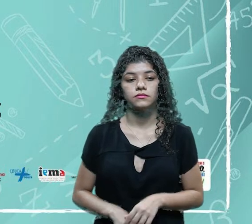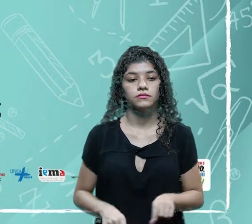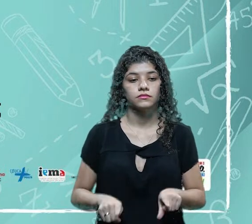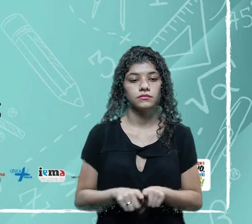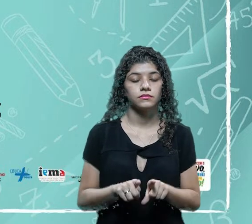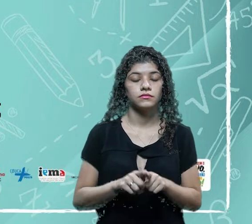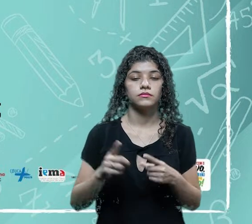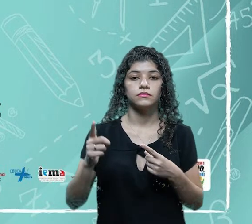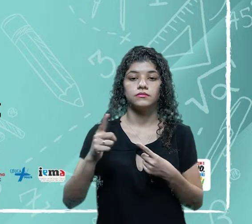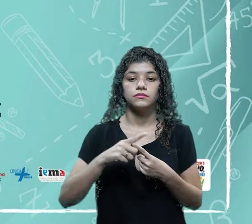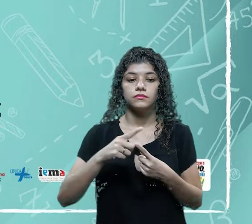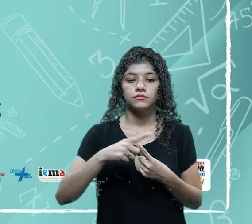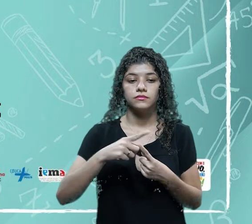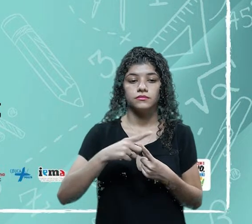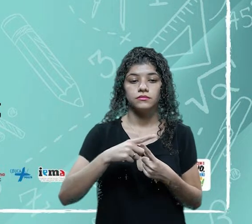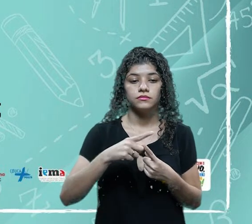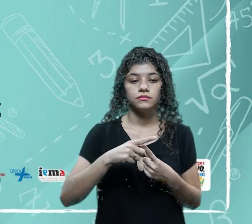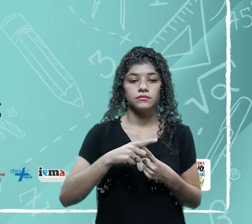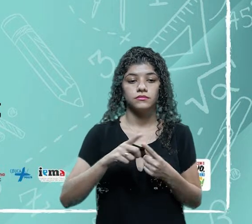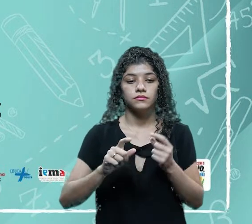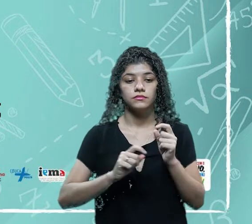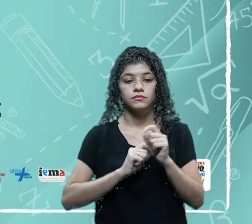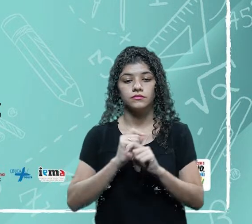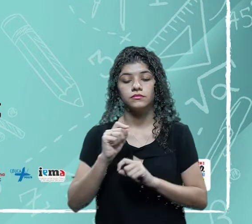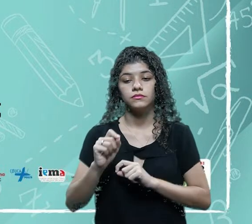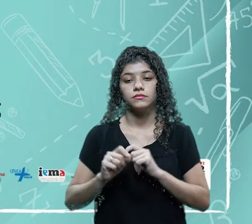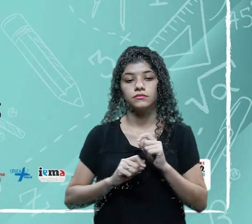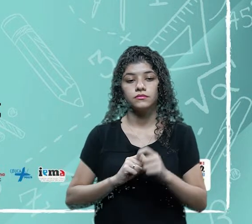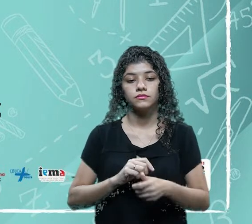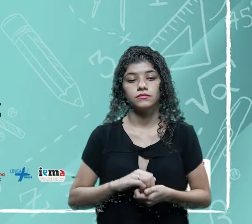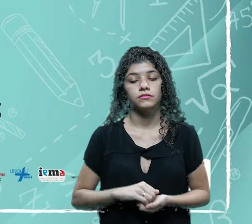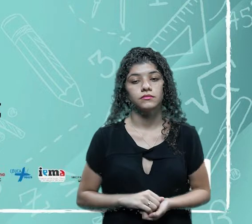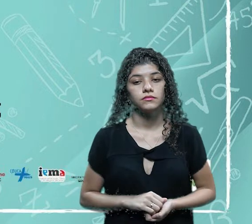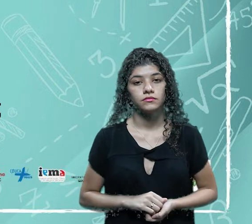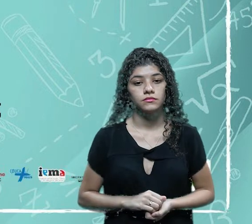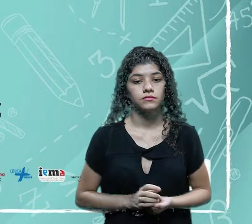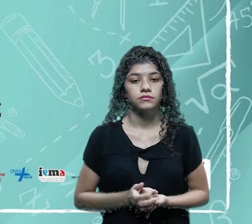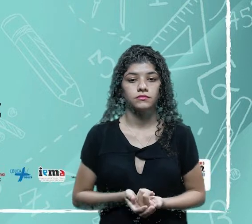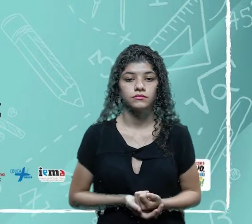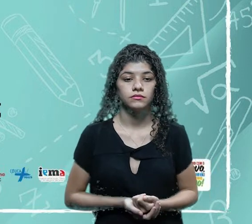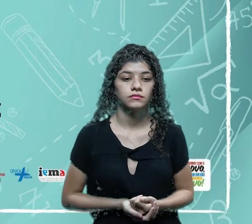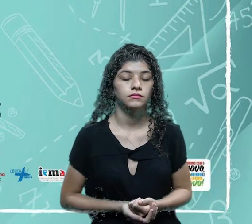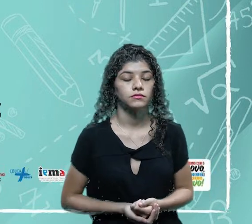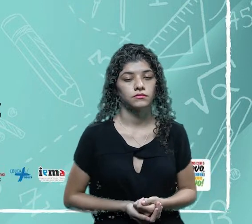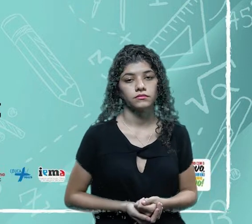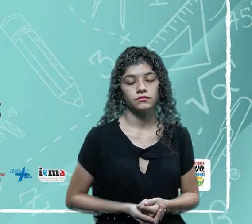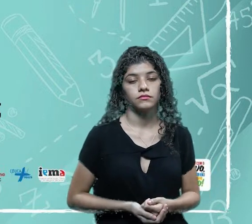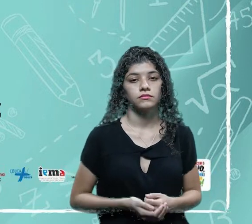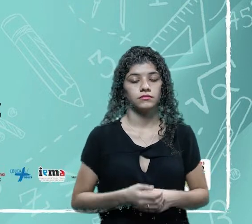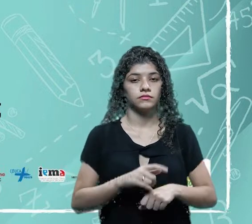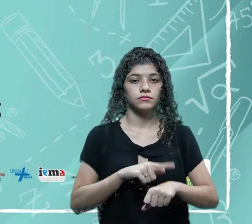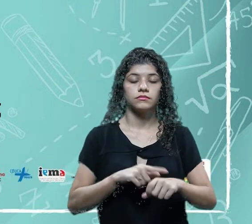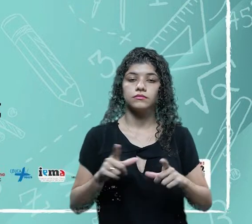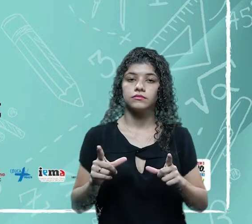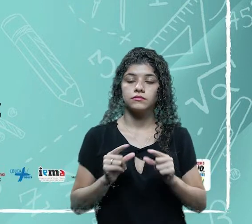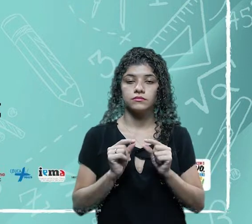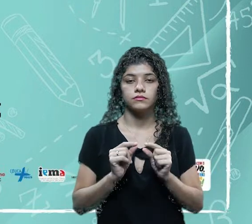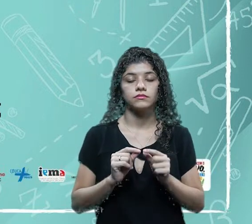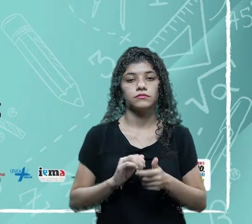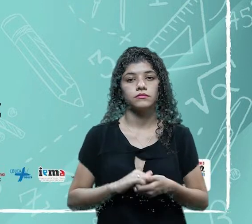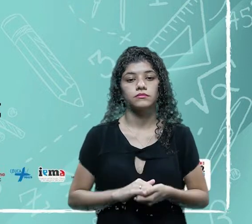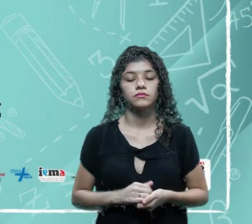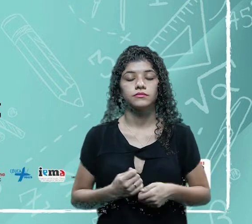os tipos de eventos né de workshops que eles duram apenas poucas horas que eu já tinha dito